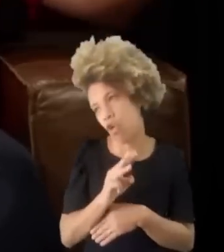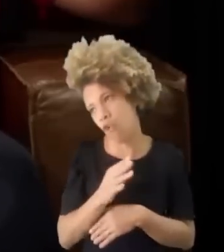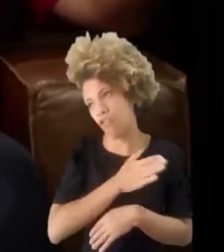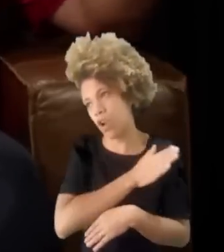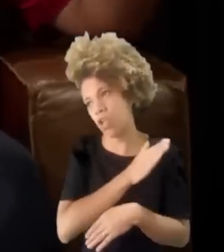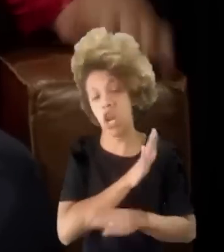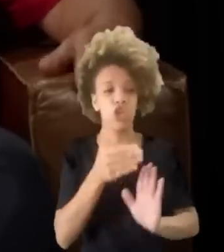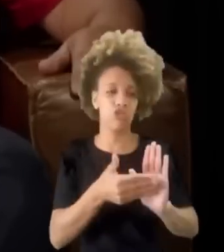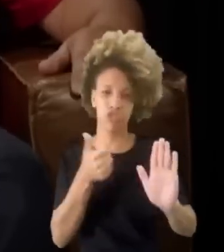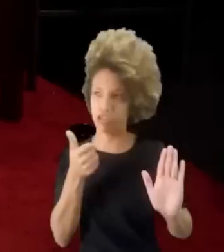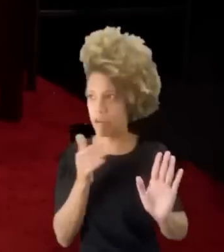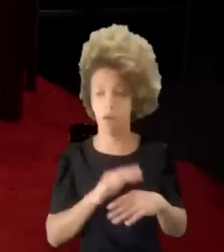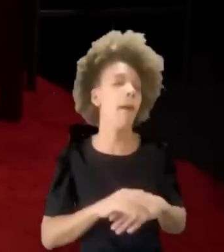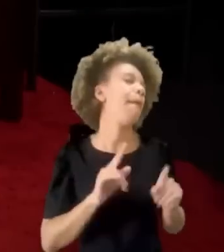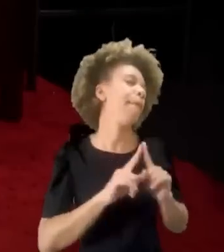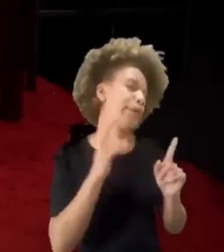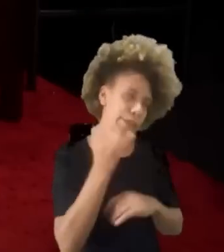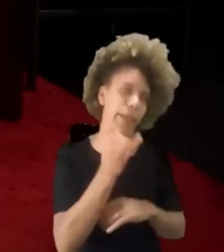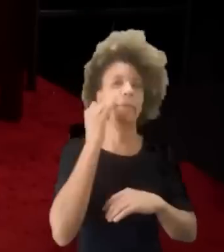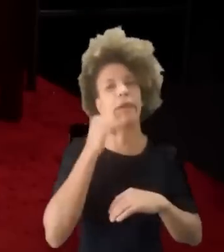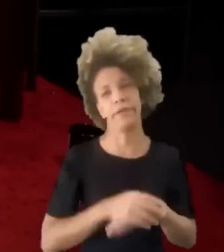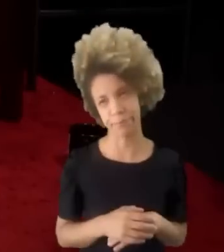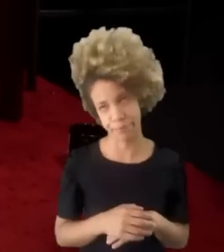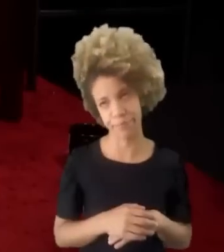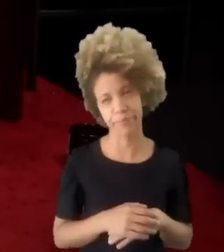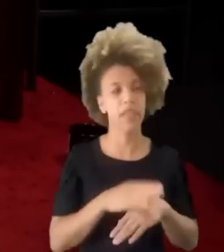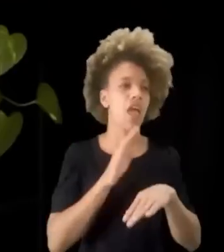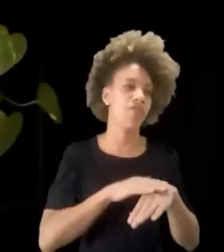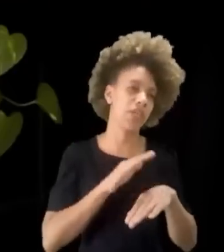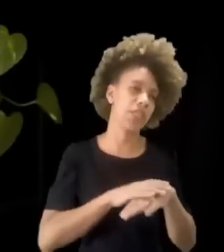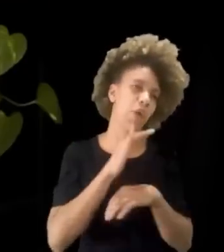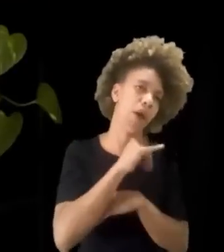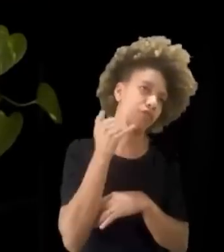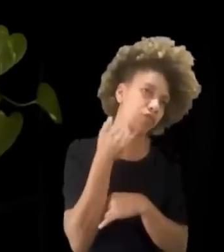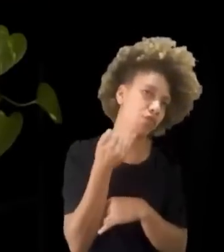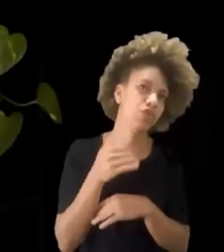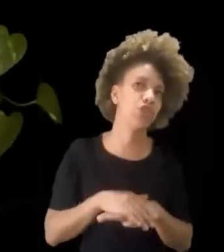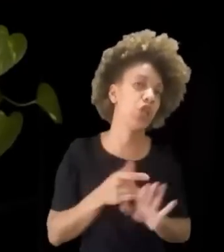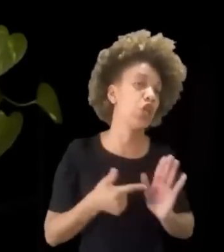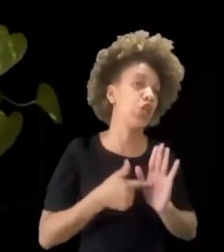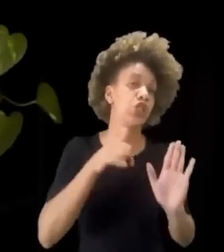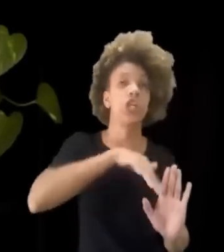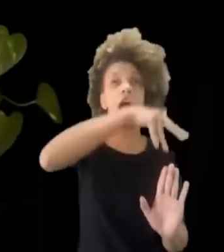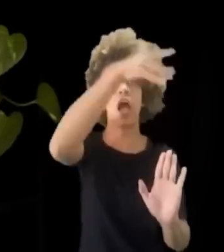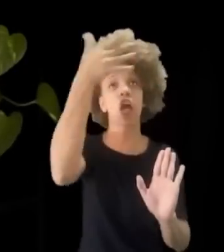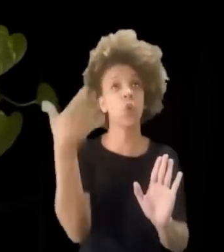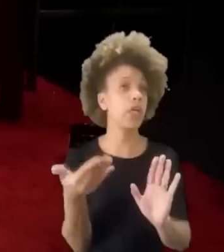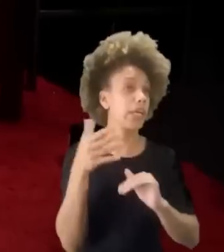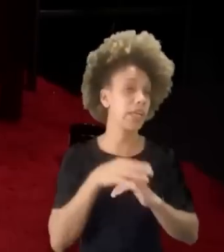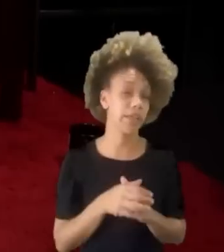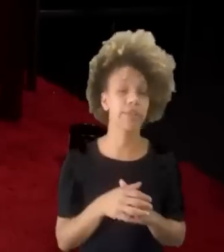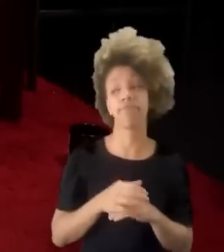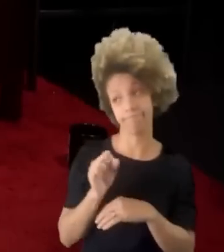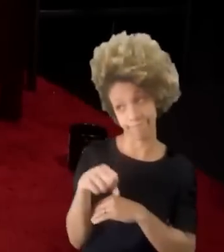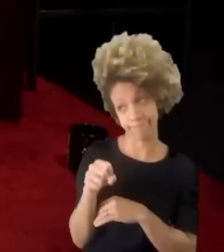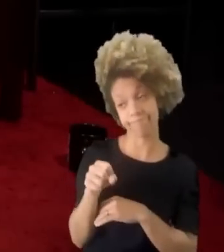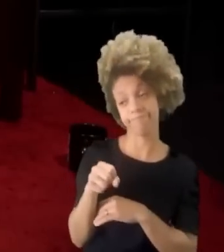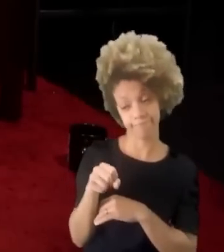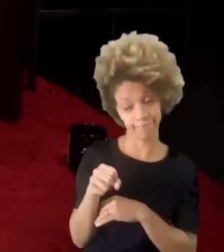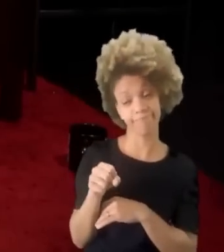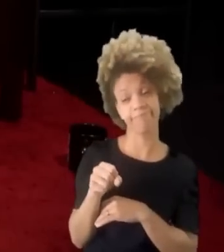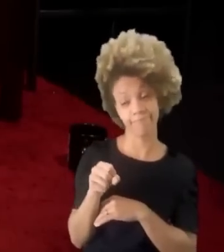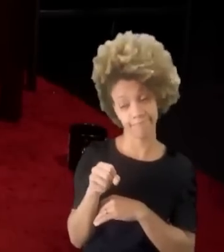eles tiraram o patrocínio do fogo é fazer a o iFood pintar de arco-íris É mano